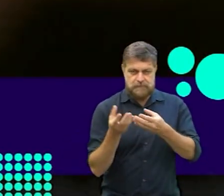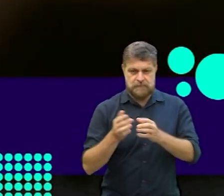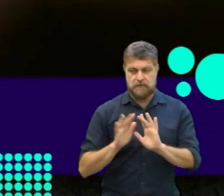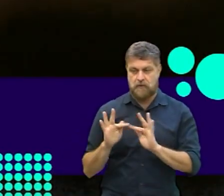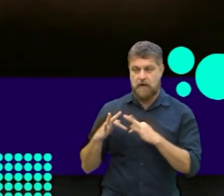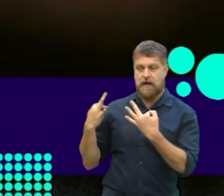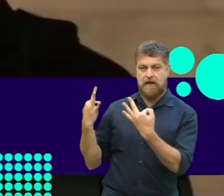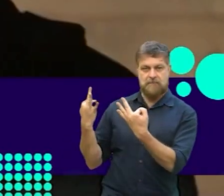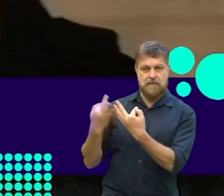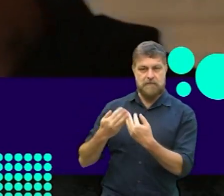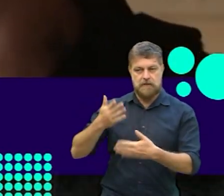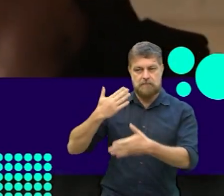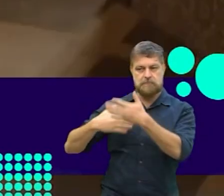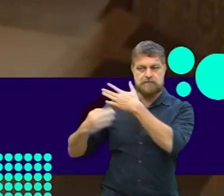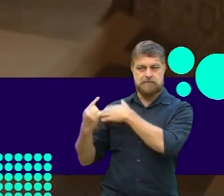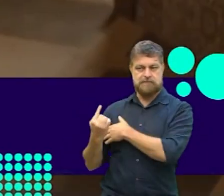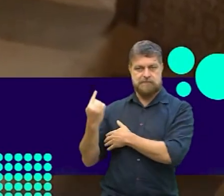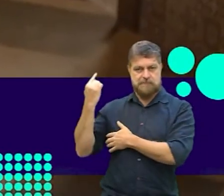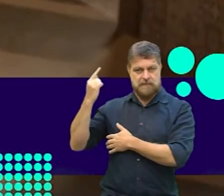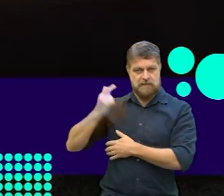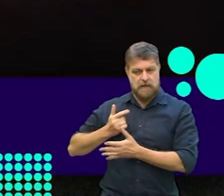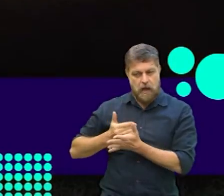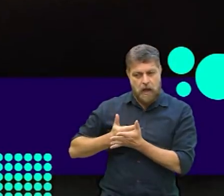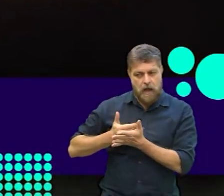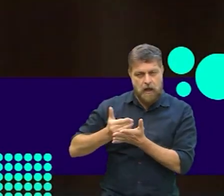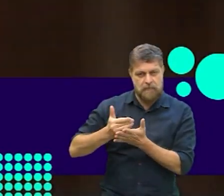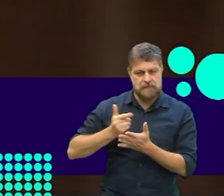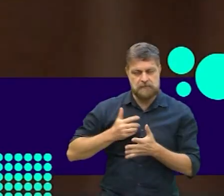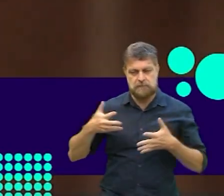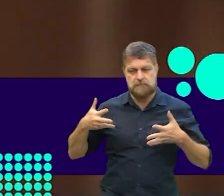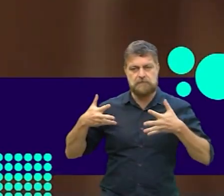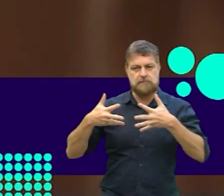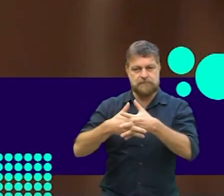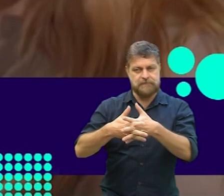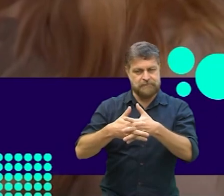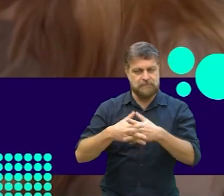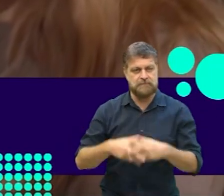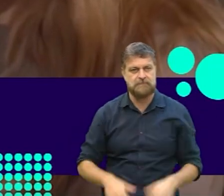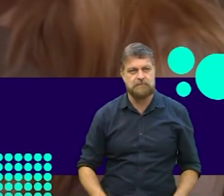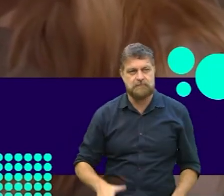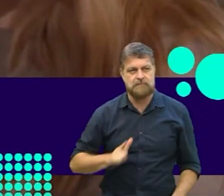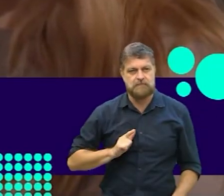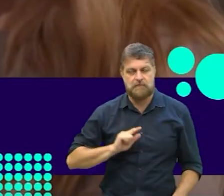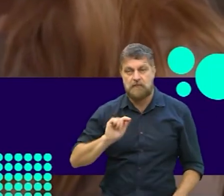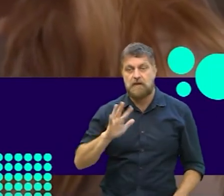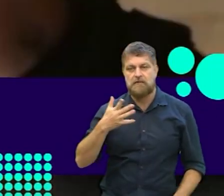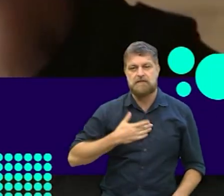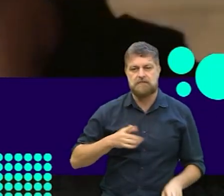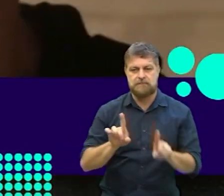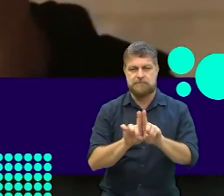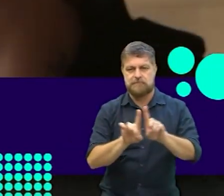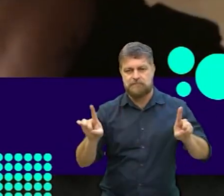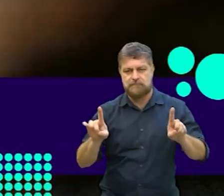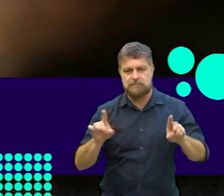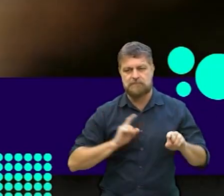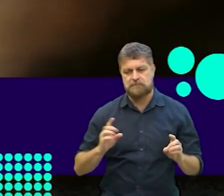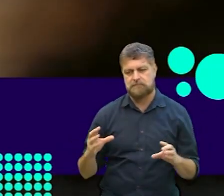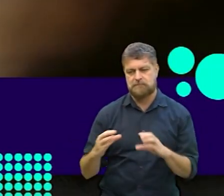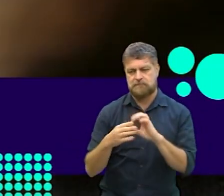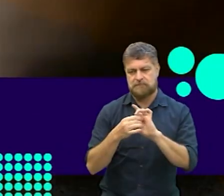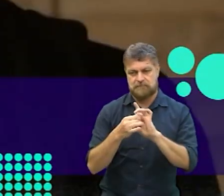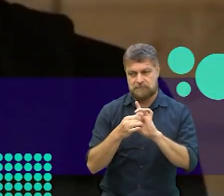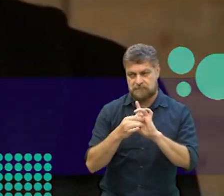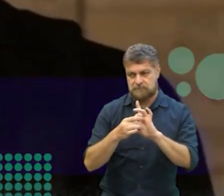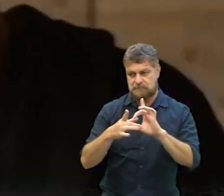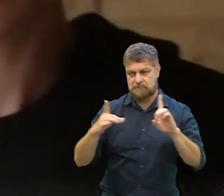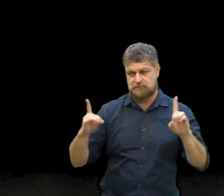revelações sobre sua família e o passado de Hardin começam a atrapalhar os seus planos e acabar com o relacionamento